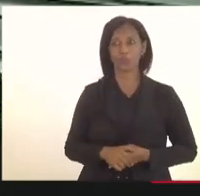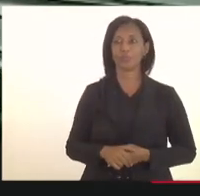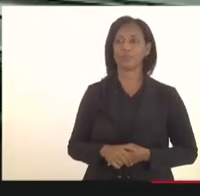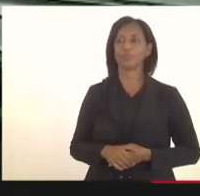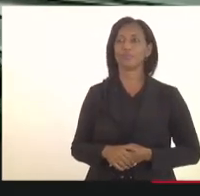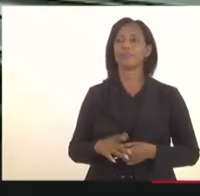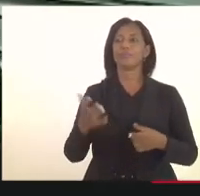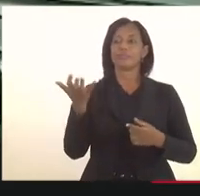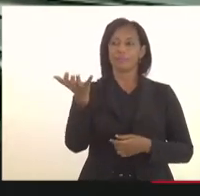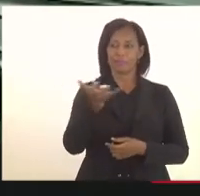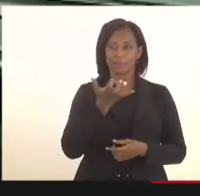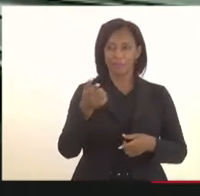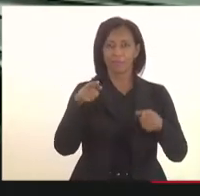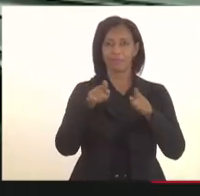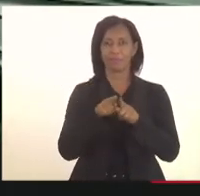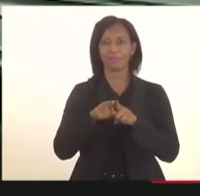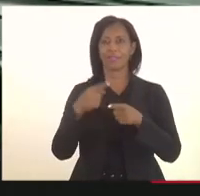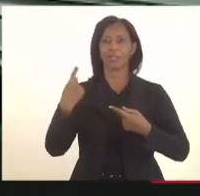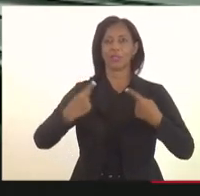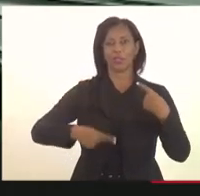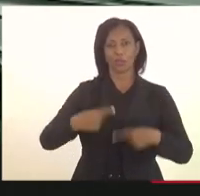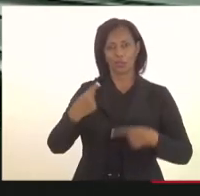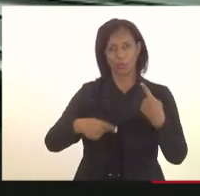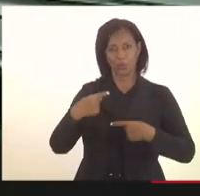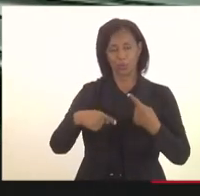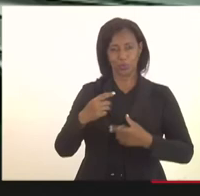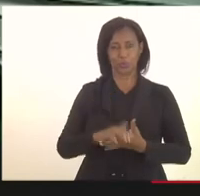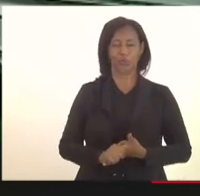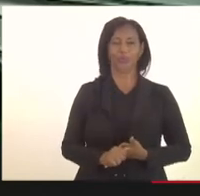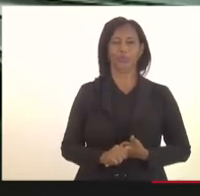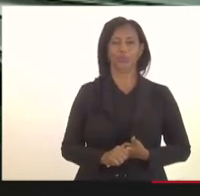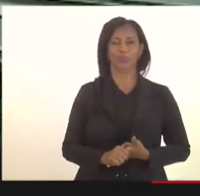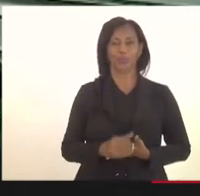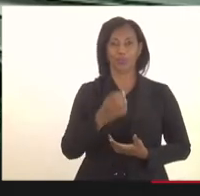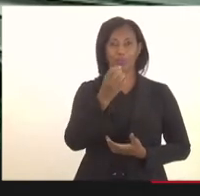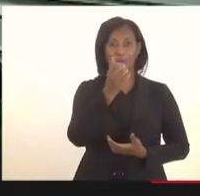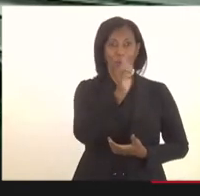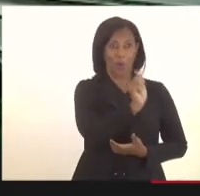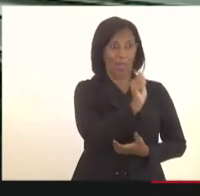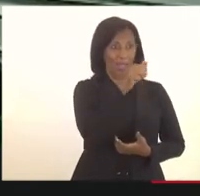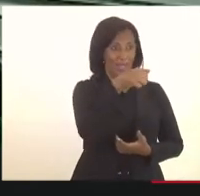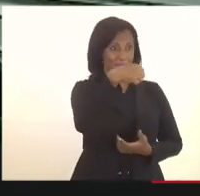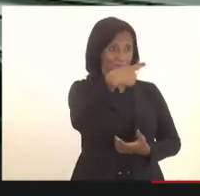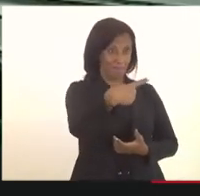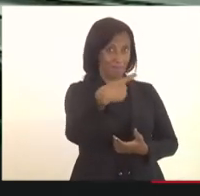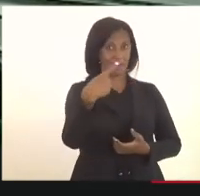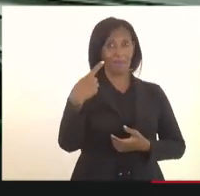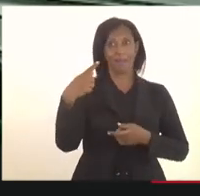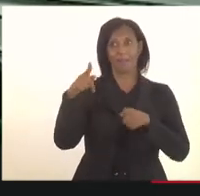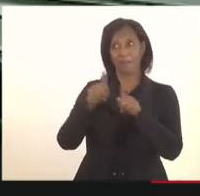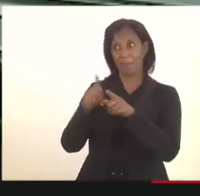Quero discutir, doutor Gadelha e a ANP, a política de reajuste.